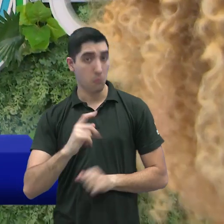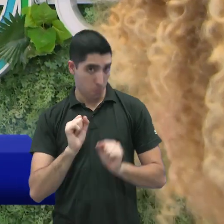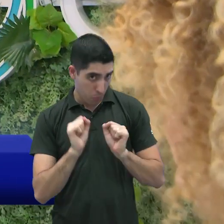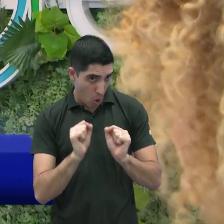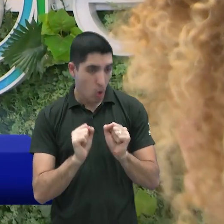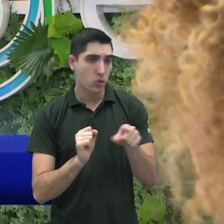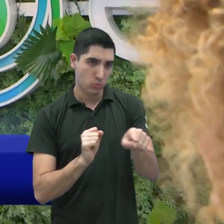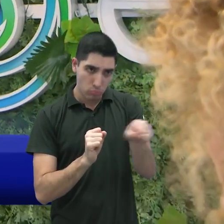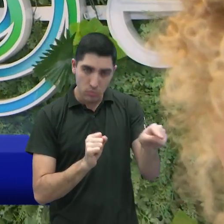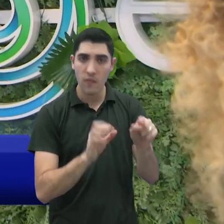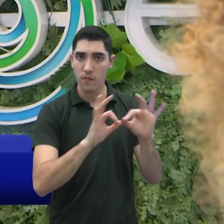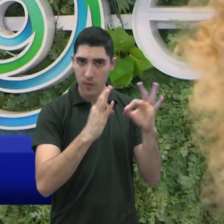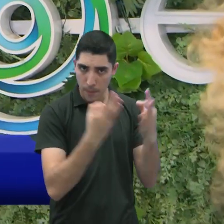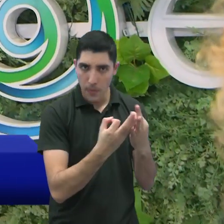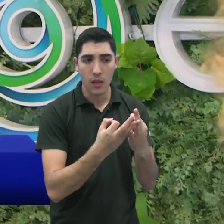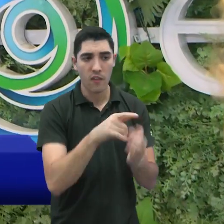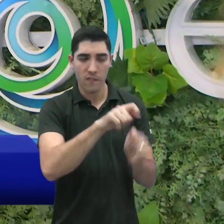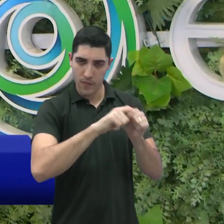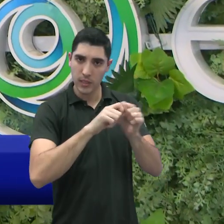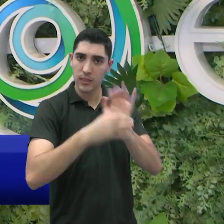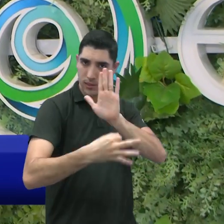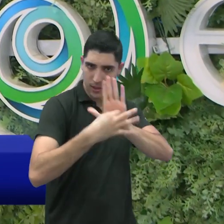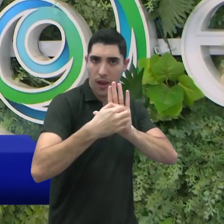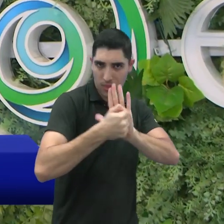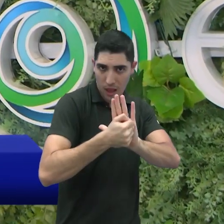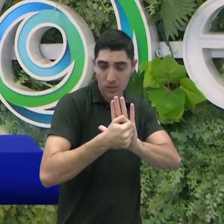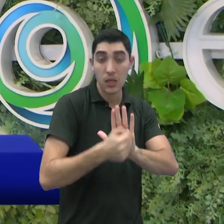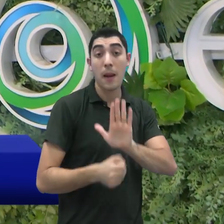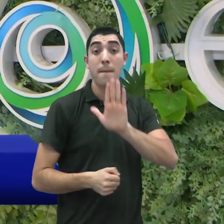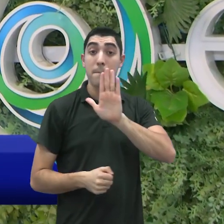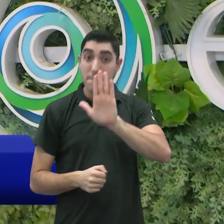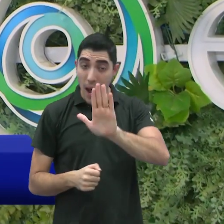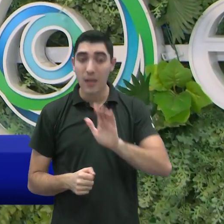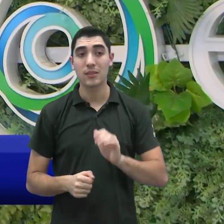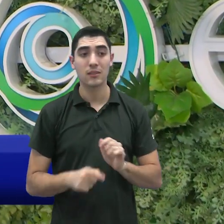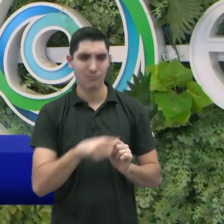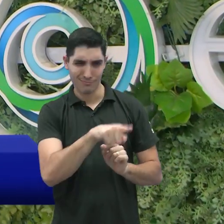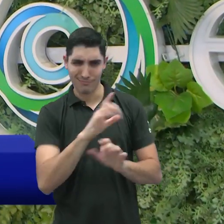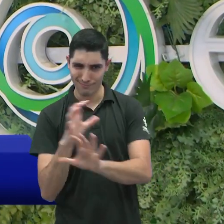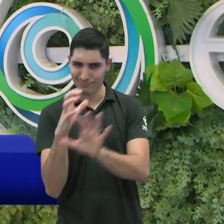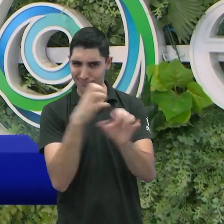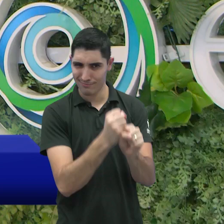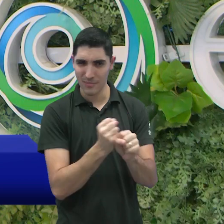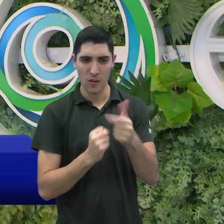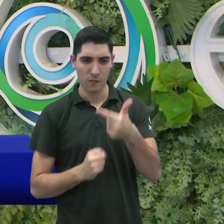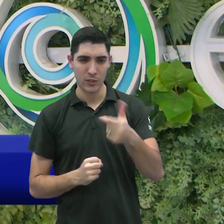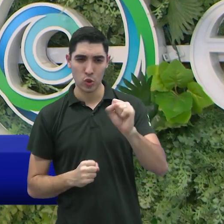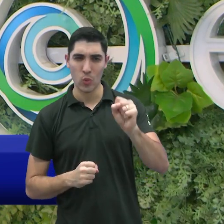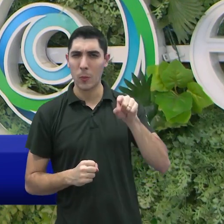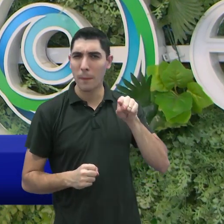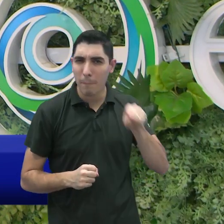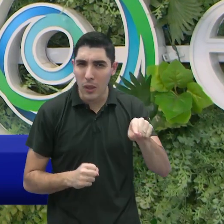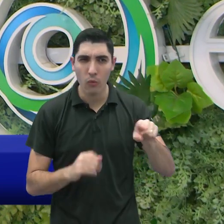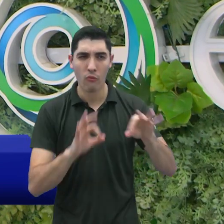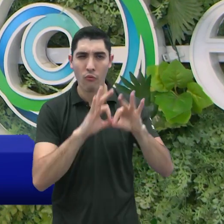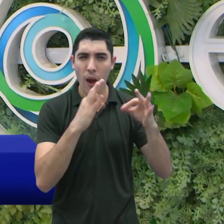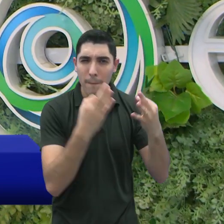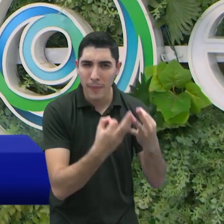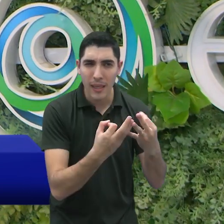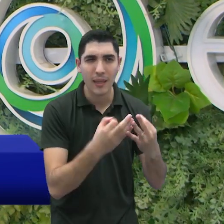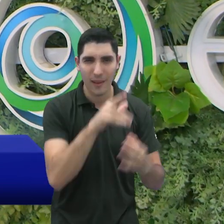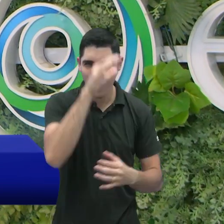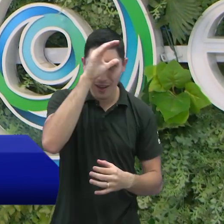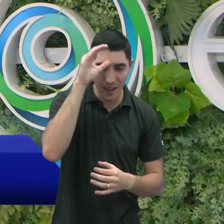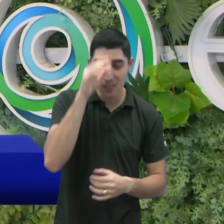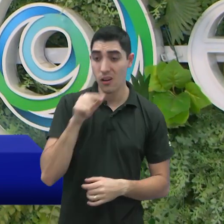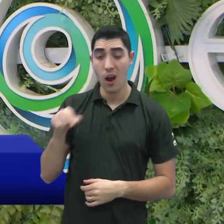para cadastrar de forma automática essas famílias, só que esses casos, no caso de 28 mil clientes aqui em São José dos Campos,